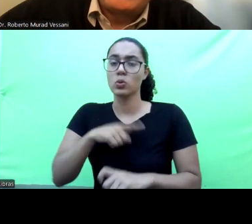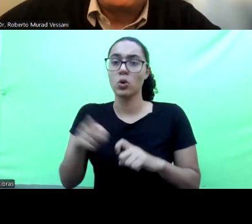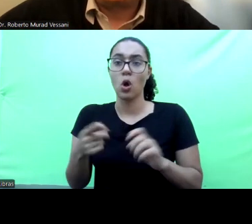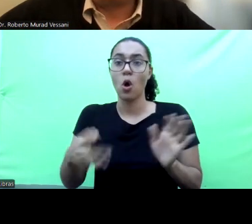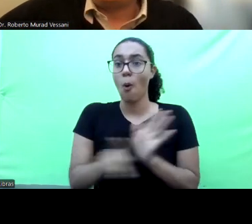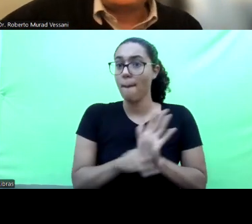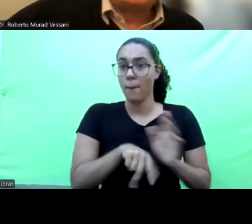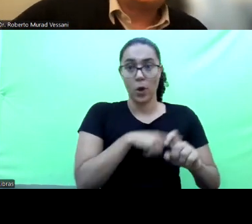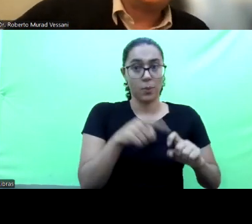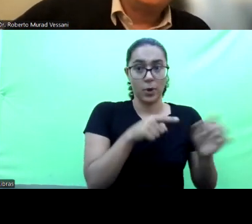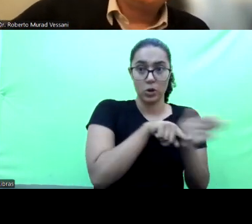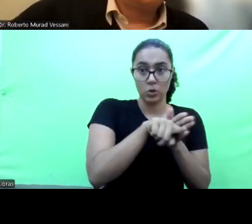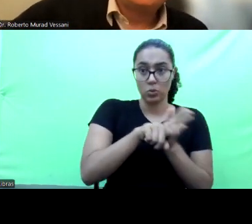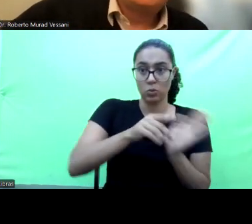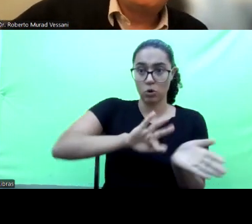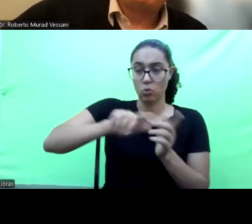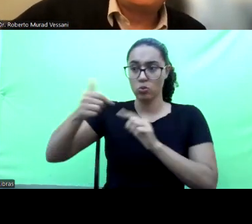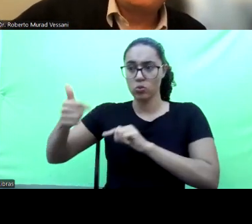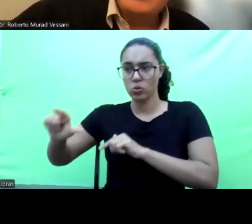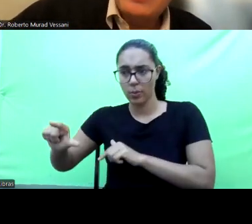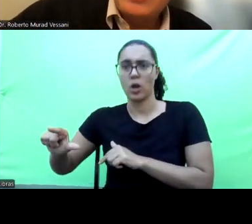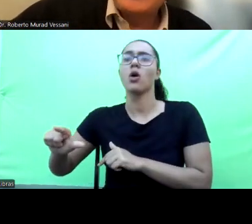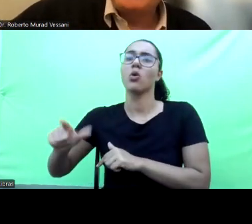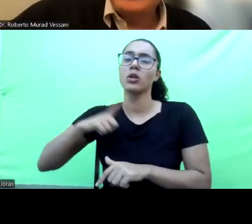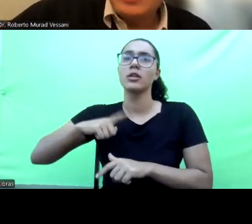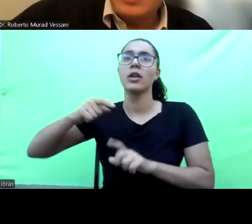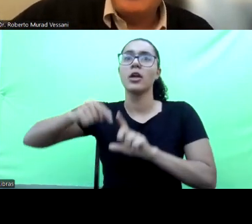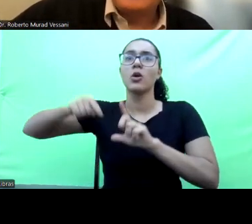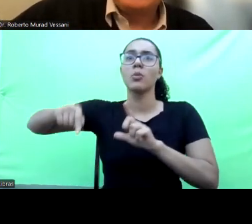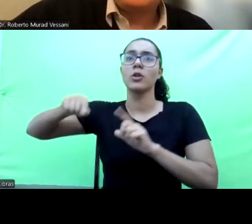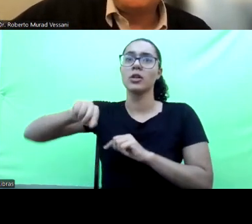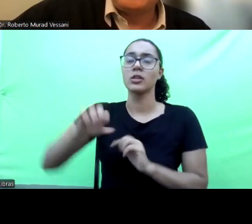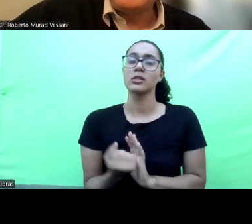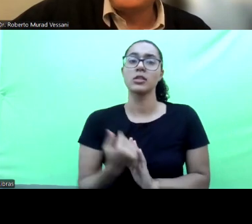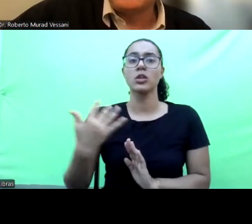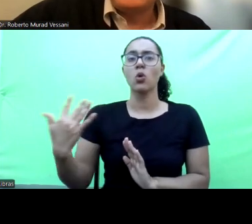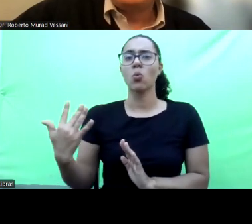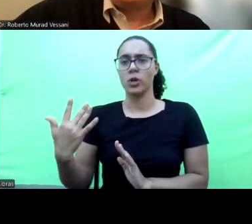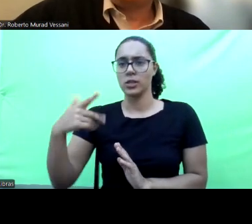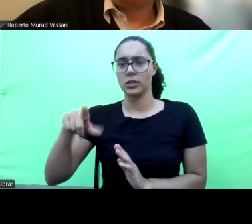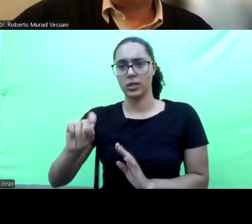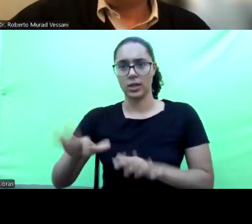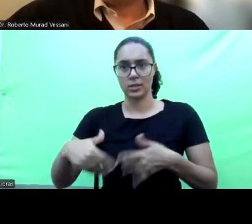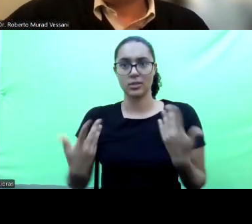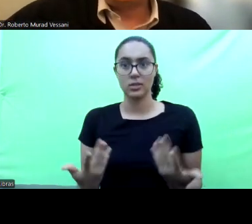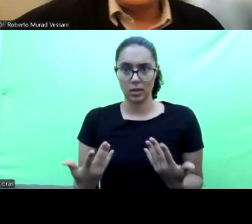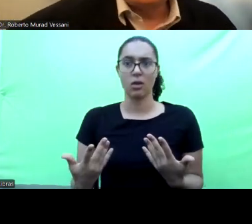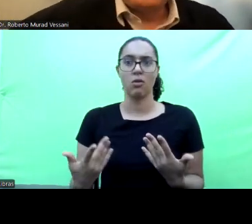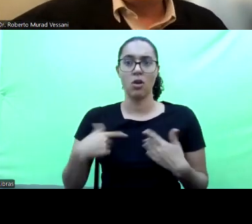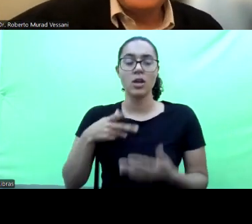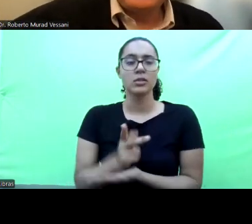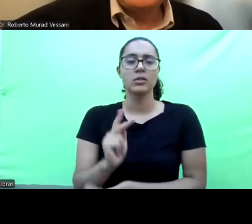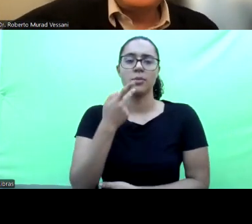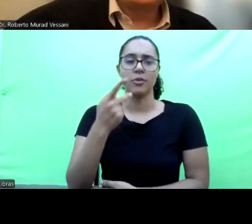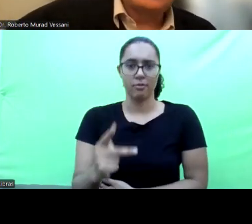médico, de uma consulta para outra, você tem uma variabilidade dessa medida, né? Então, por isso que a gente sempre diz que